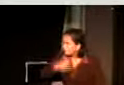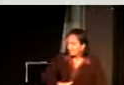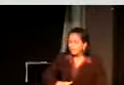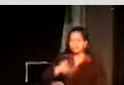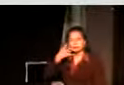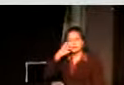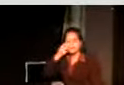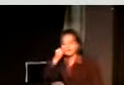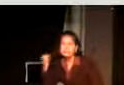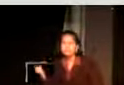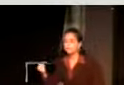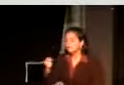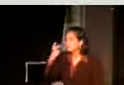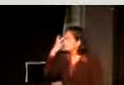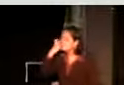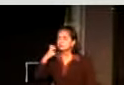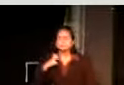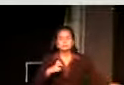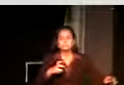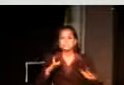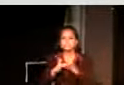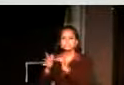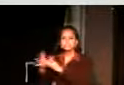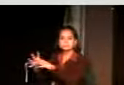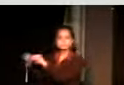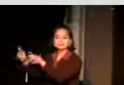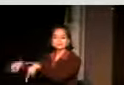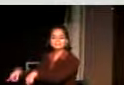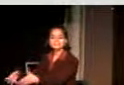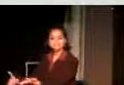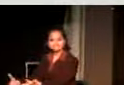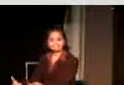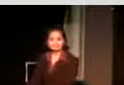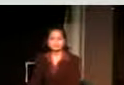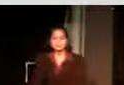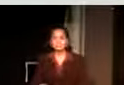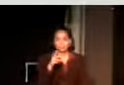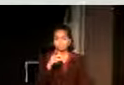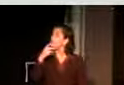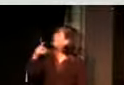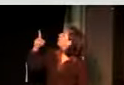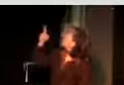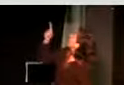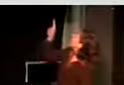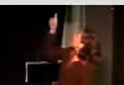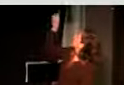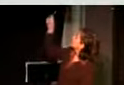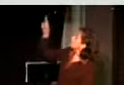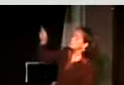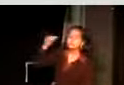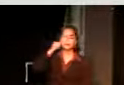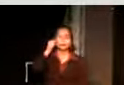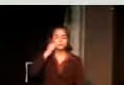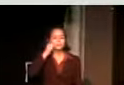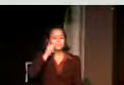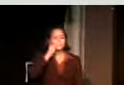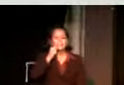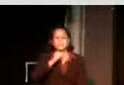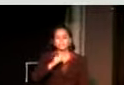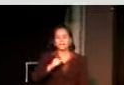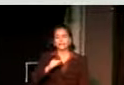desqualificados e os curou 15 22 encosta em Cristo uma mulher Cananéia mulheres